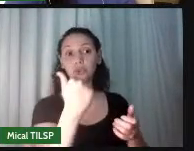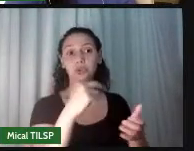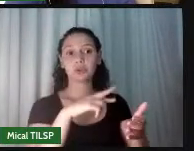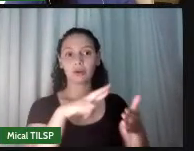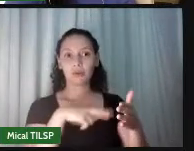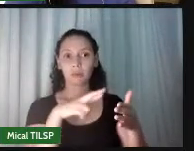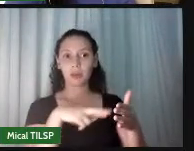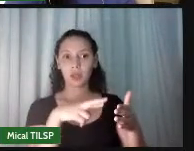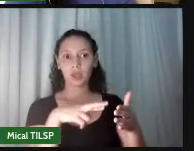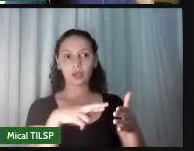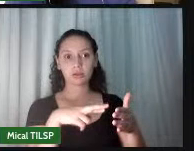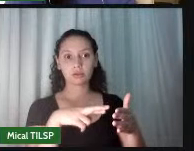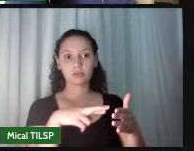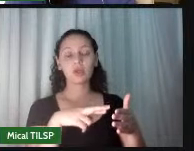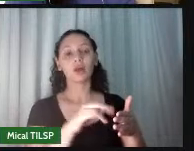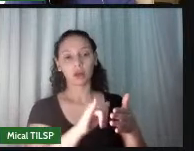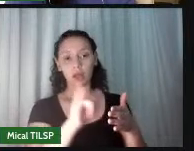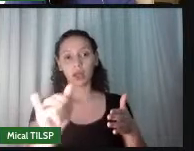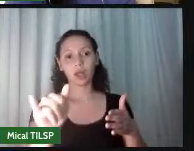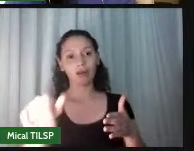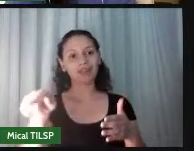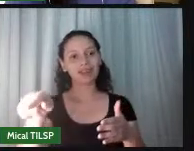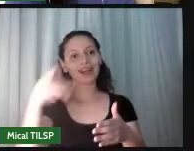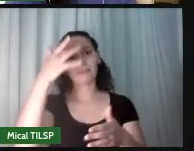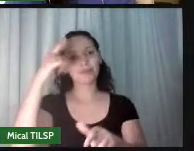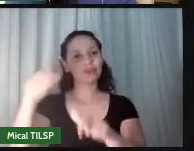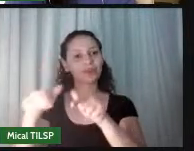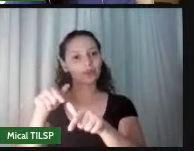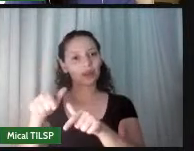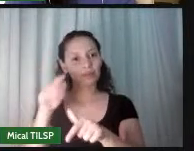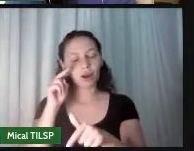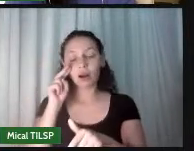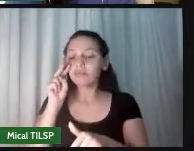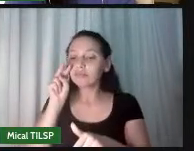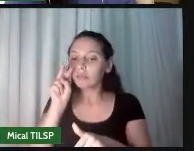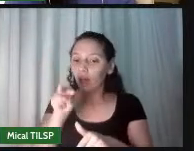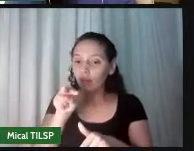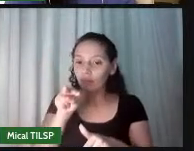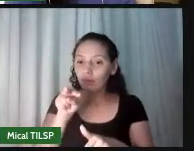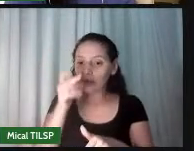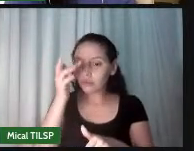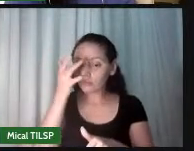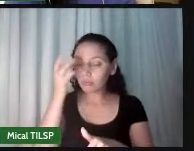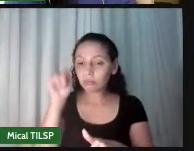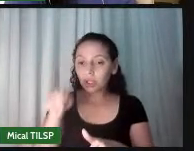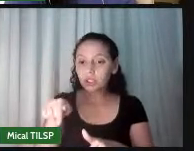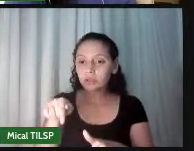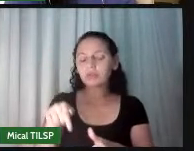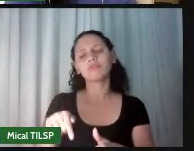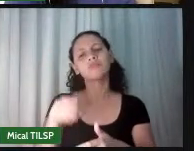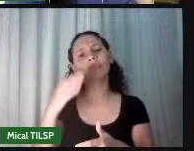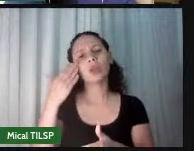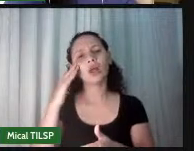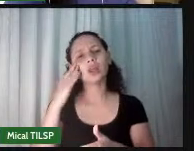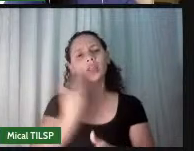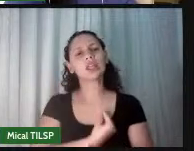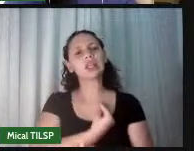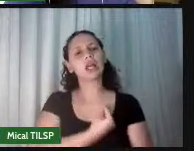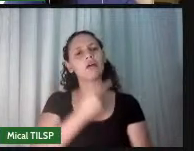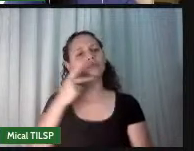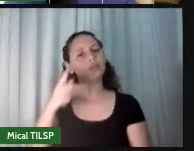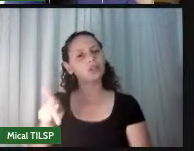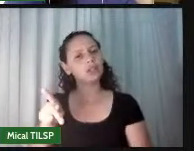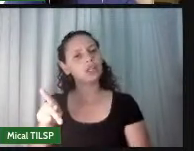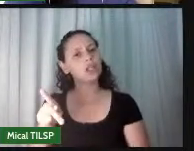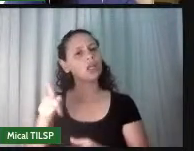chegando a perícia aí para você. E aí você vai olhar a vida pregressa daquele servidor, né, para entender o que, que está acontecendo com ele, se isso